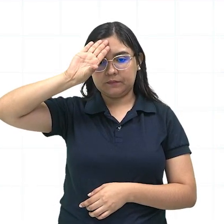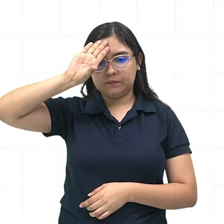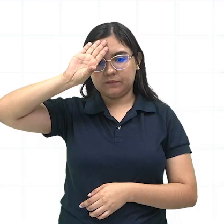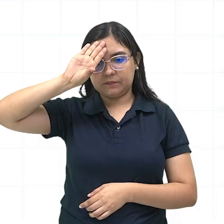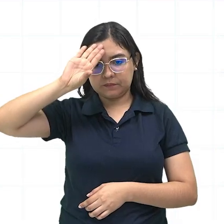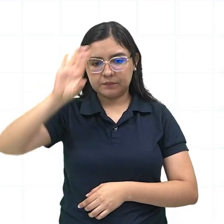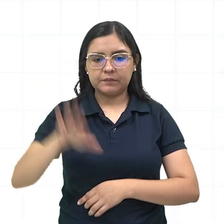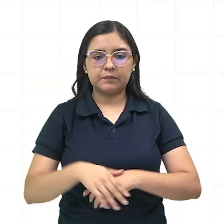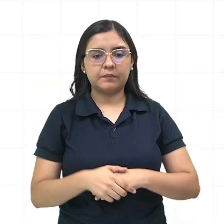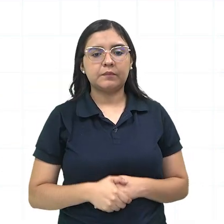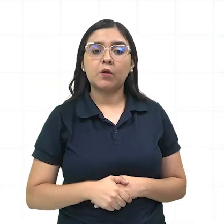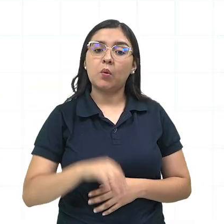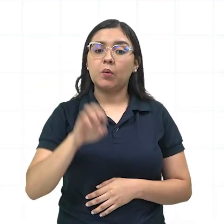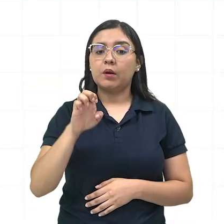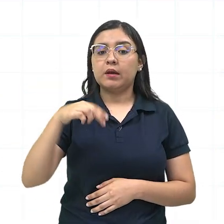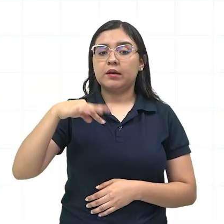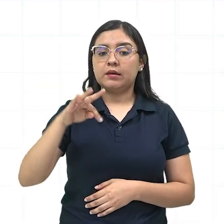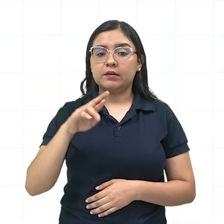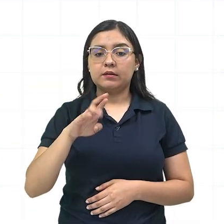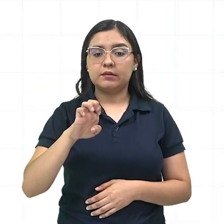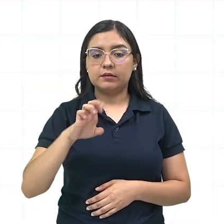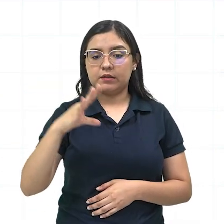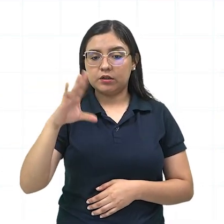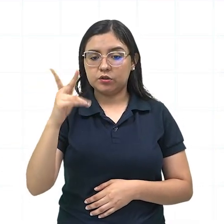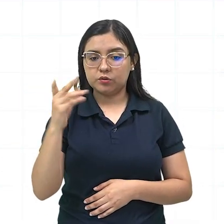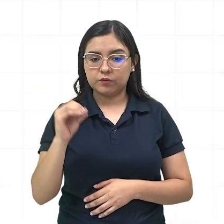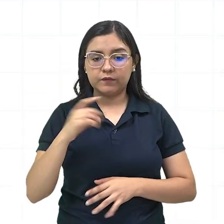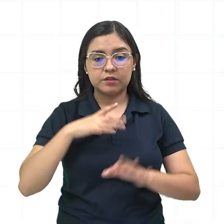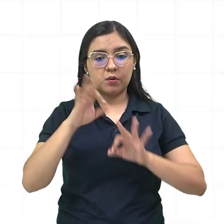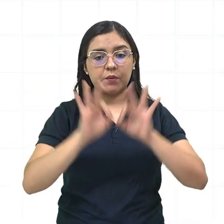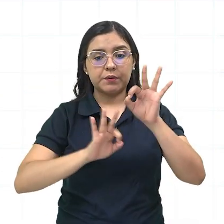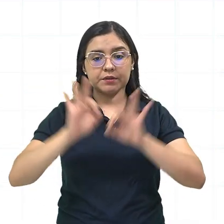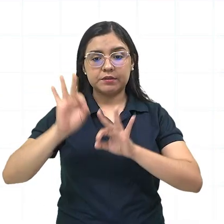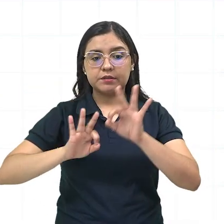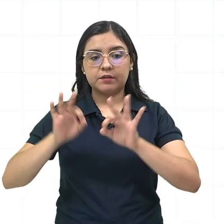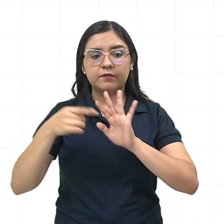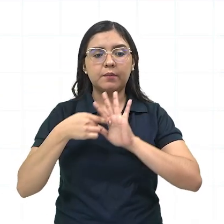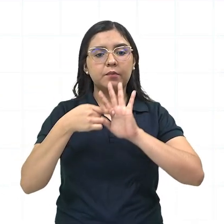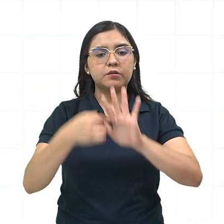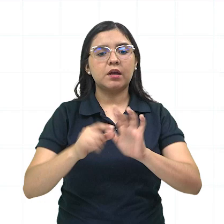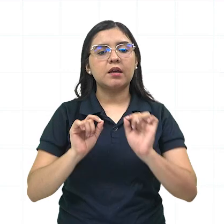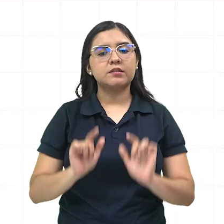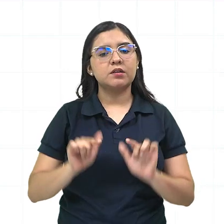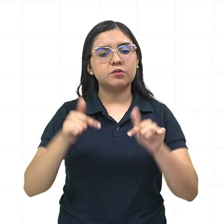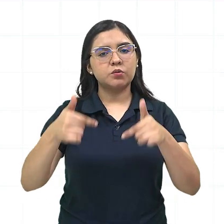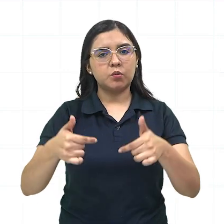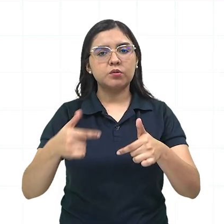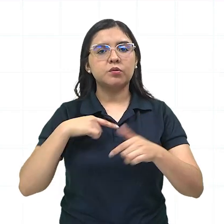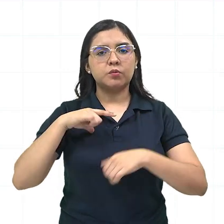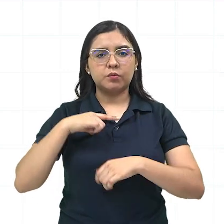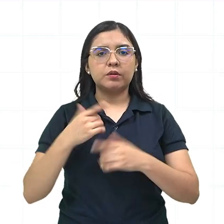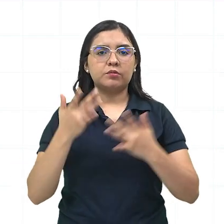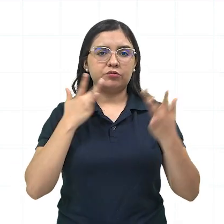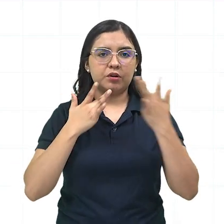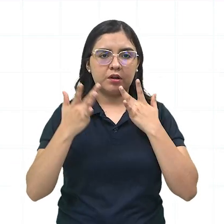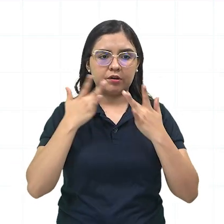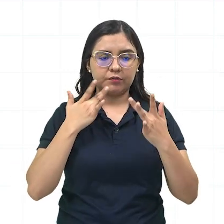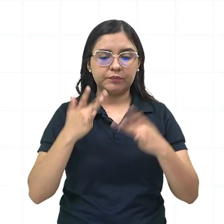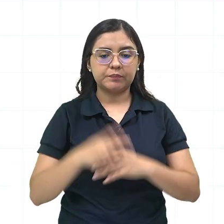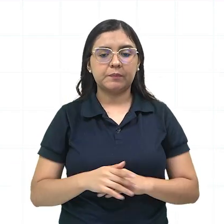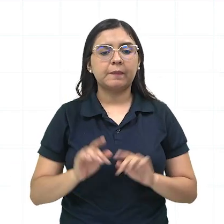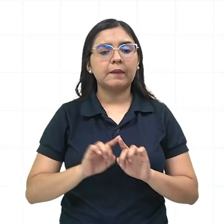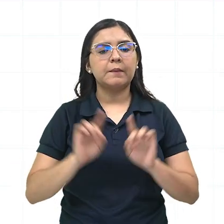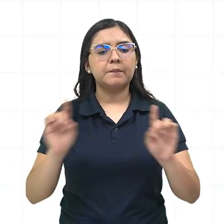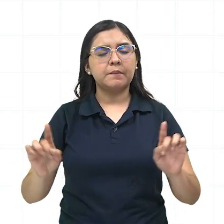trecho, ou seja, o enredo ele vai ser organizado e vai trazer para a gente as ações da cena. Mas